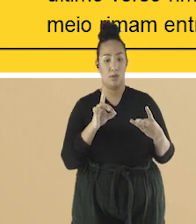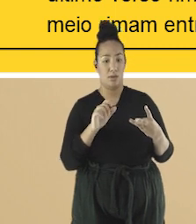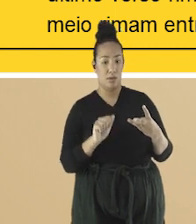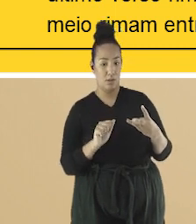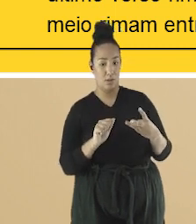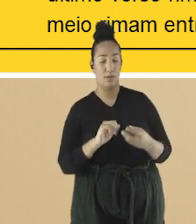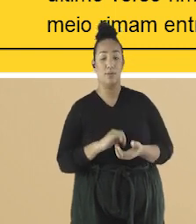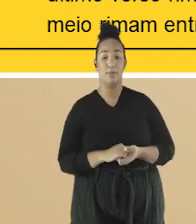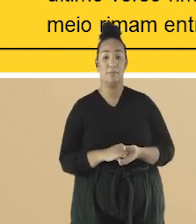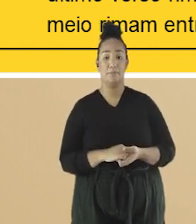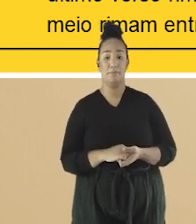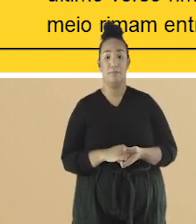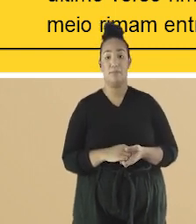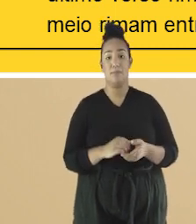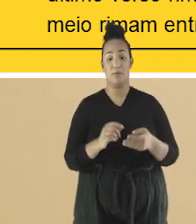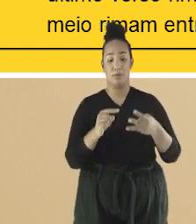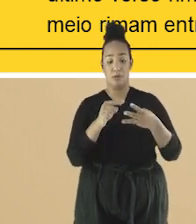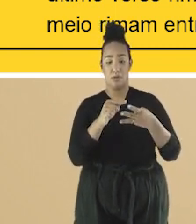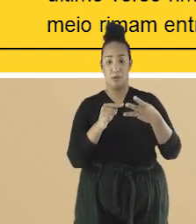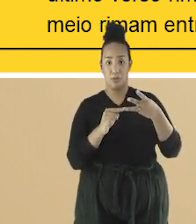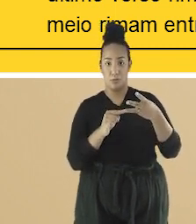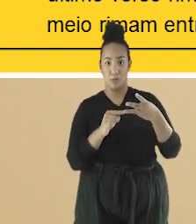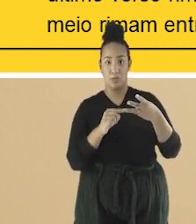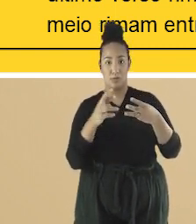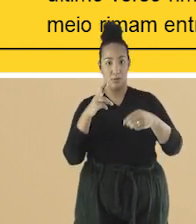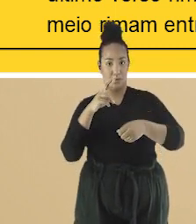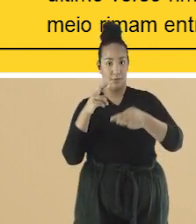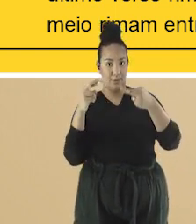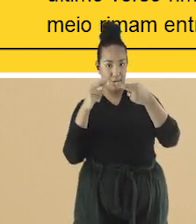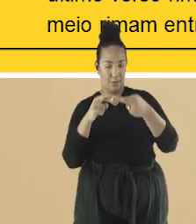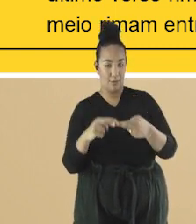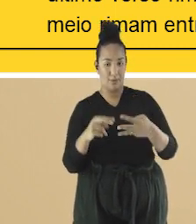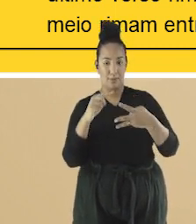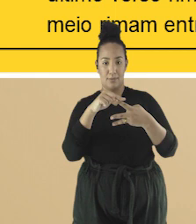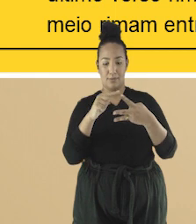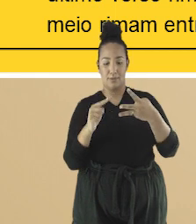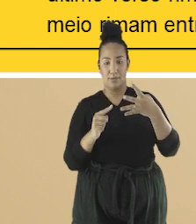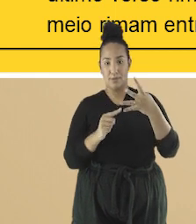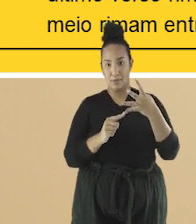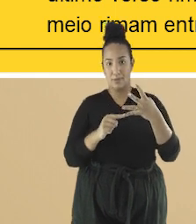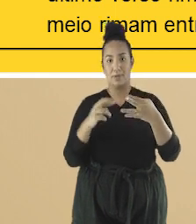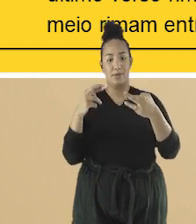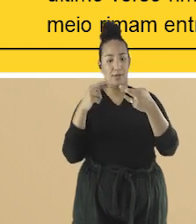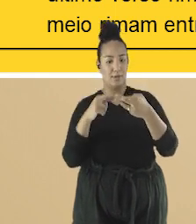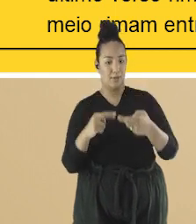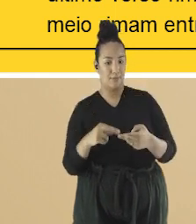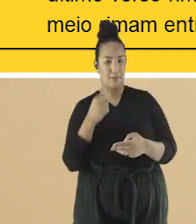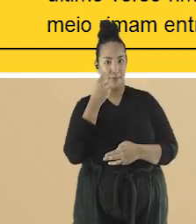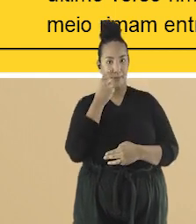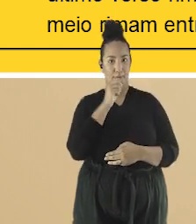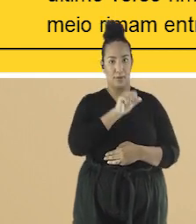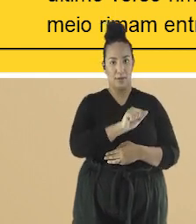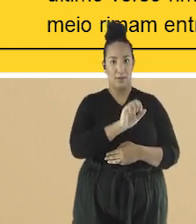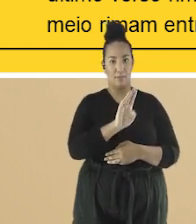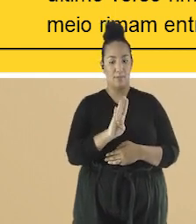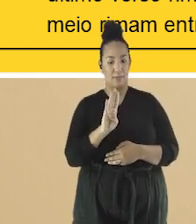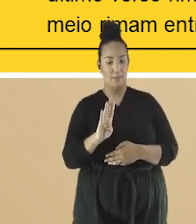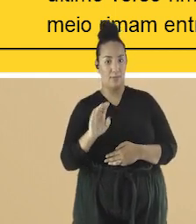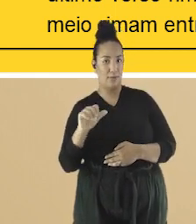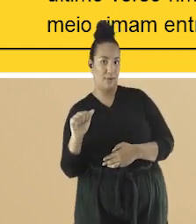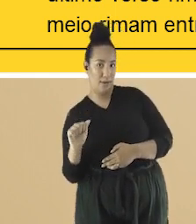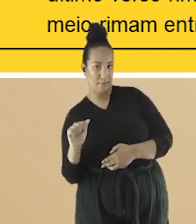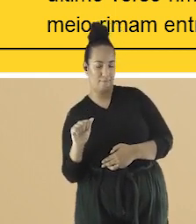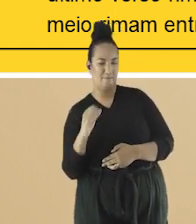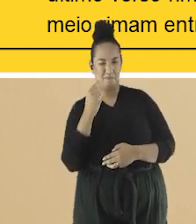último verso rimam, e os 2 versos do meio rimam entre si, A, B, A. Acharam